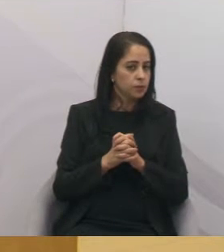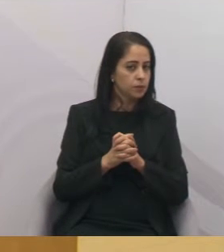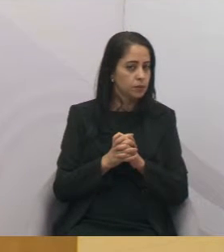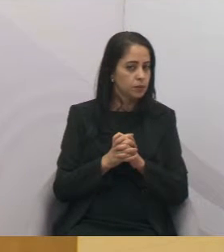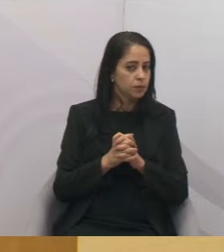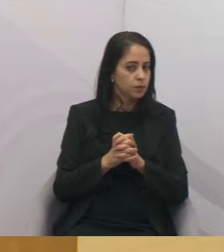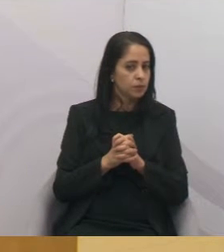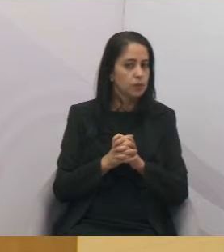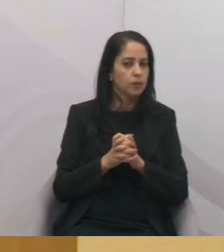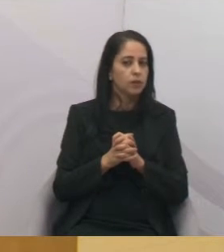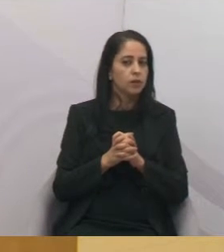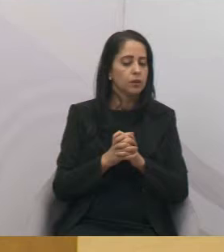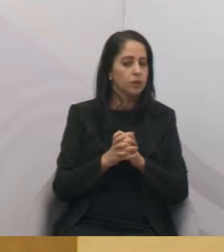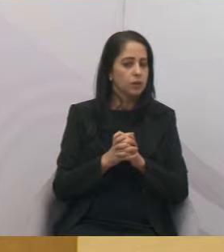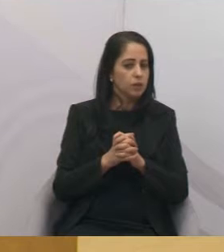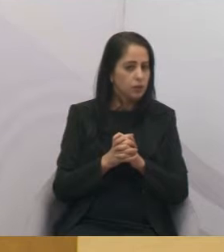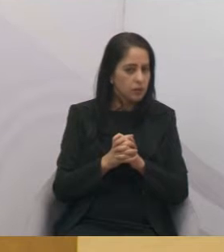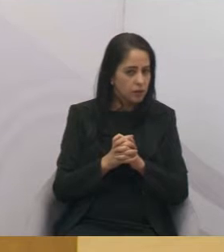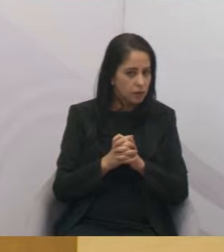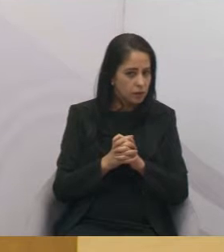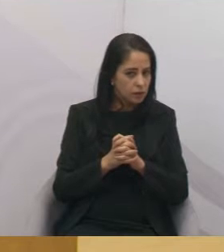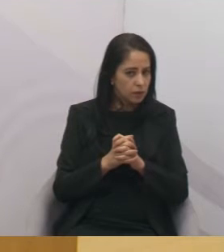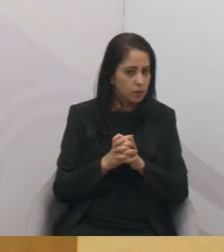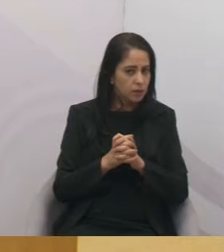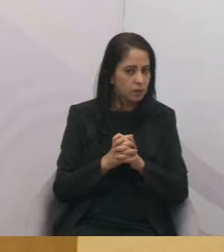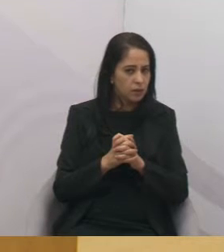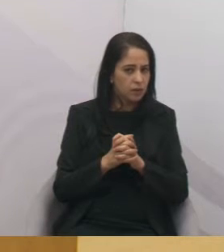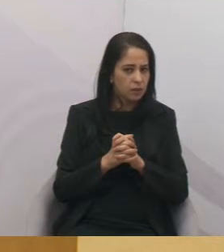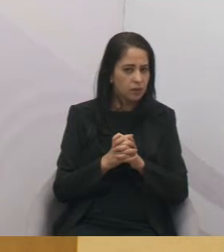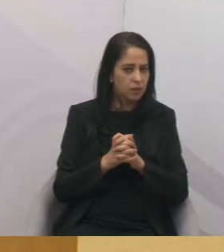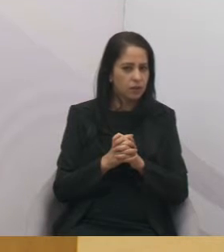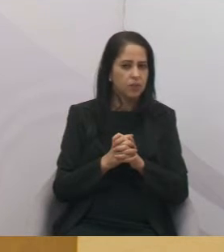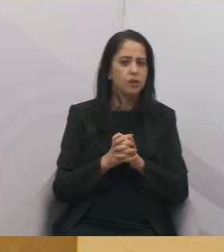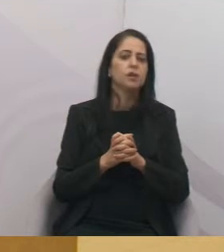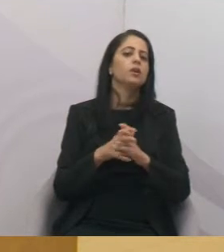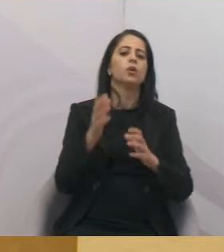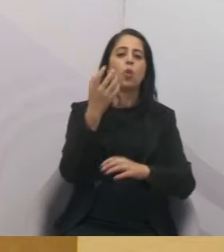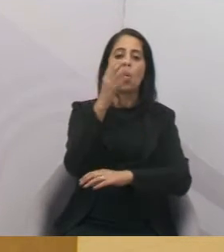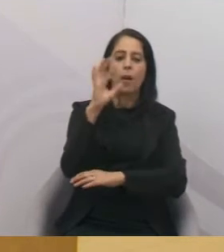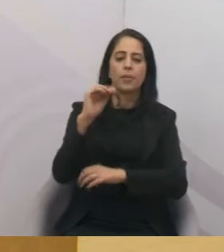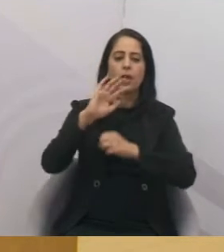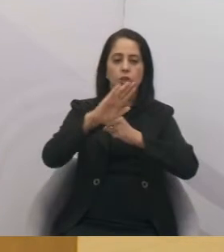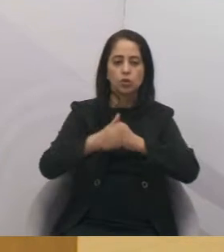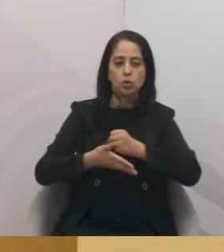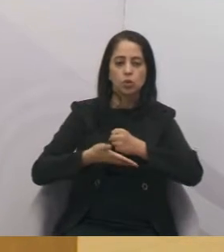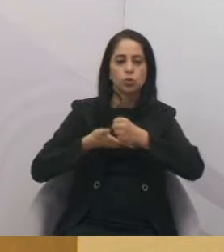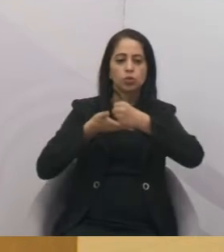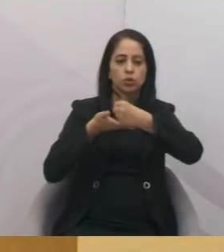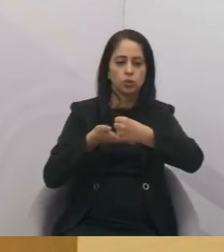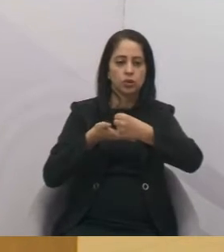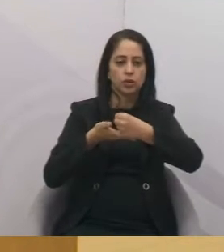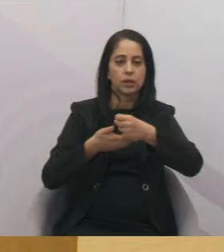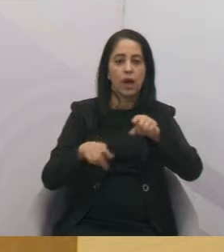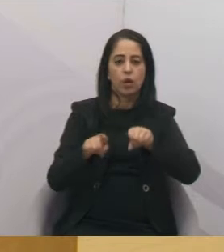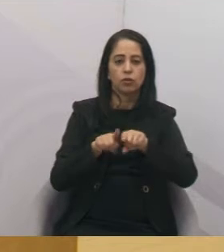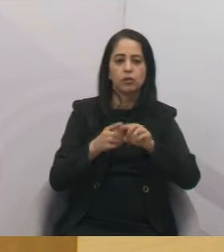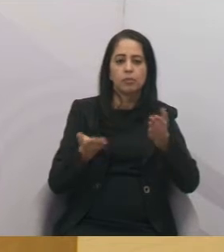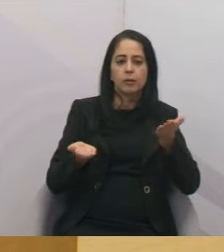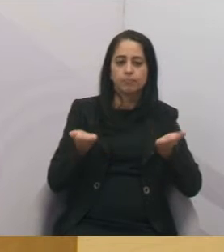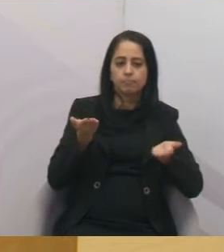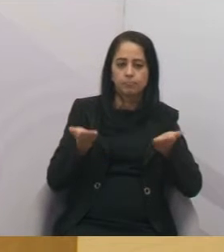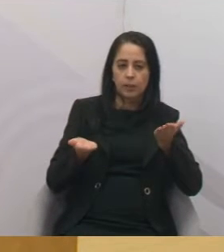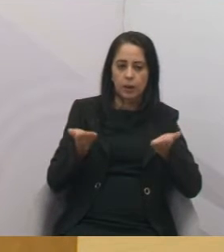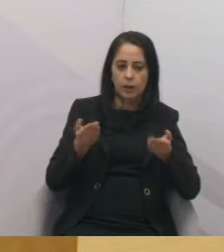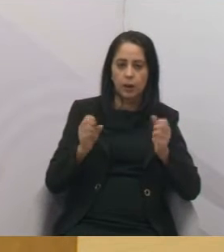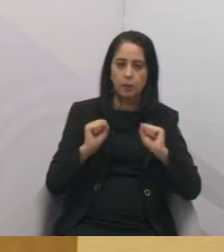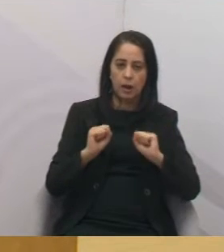polícia para que a garanta de um meio ambiente sustentável e equilibrado. Destaca-se que a competência